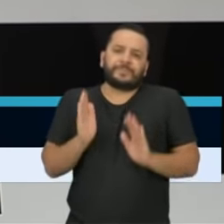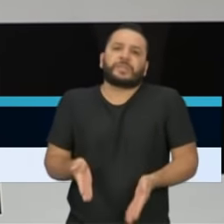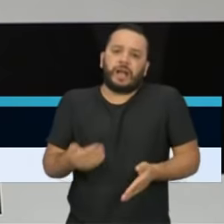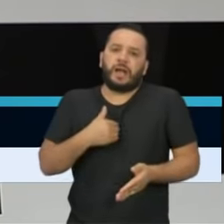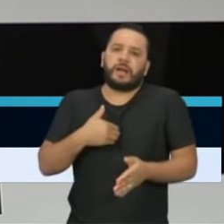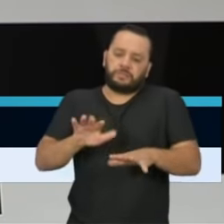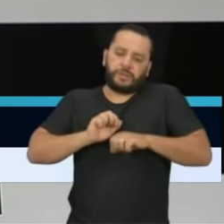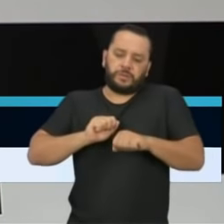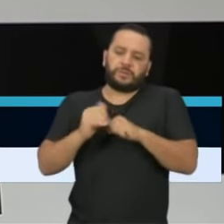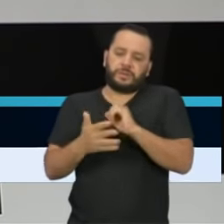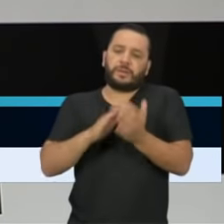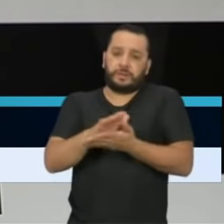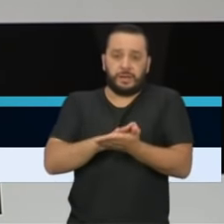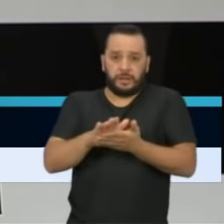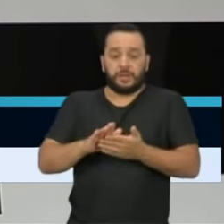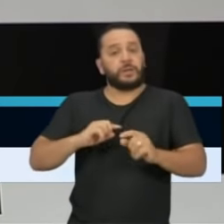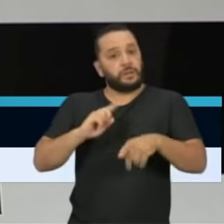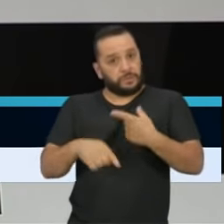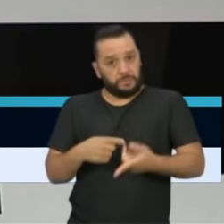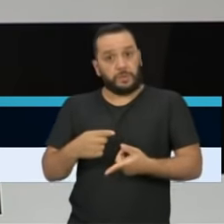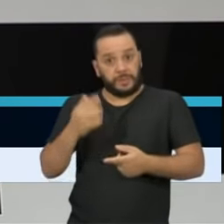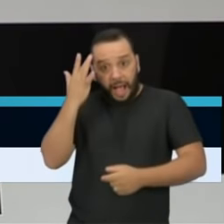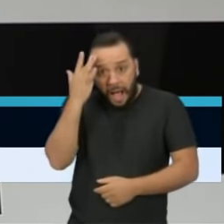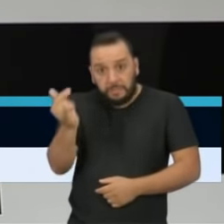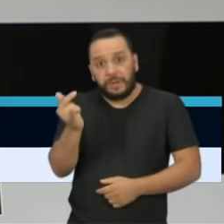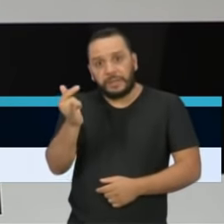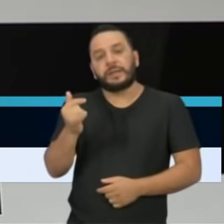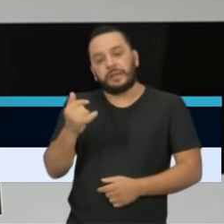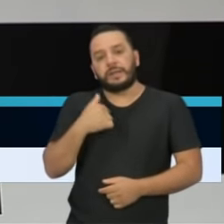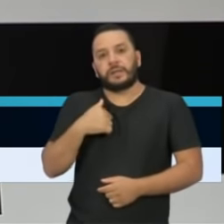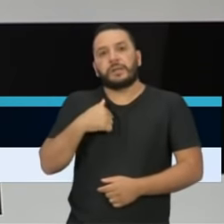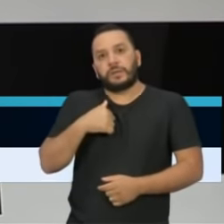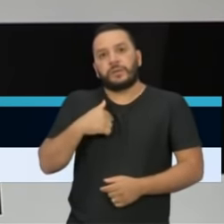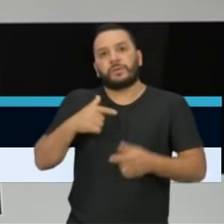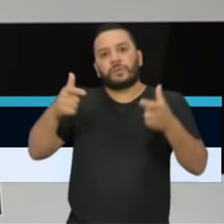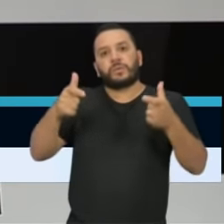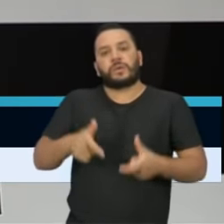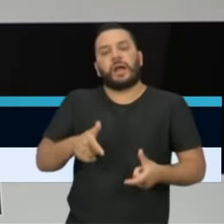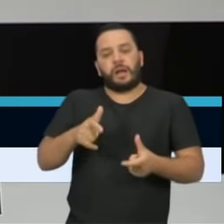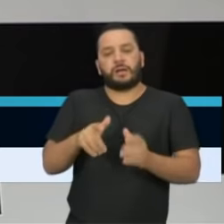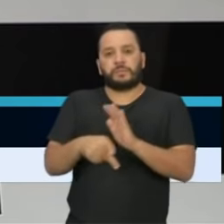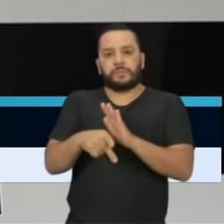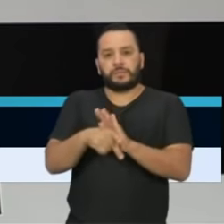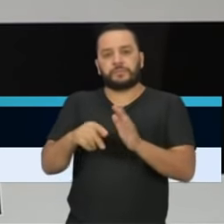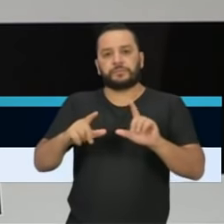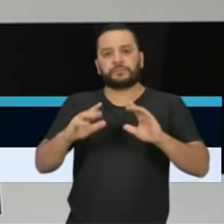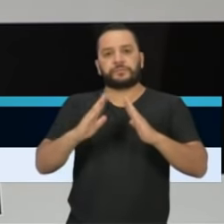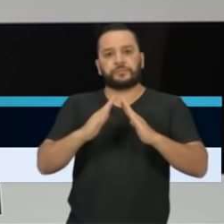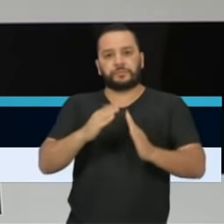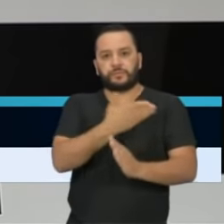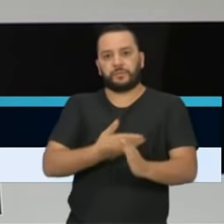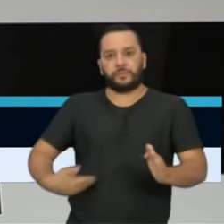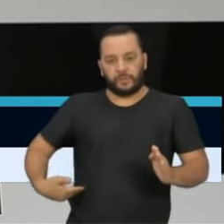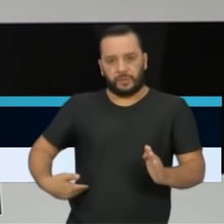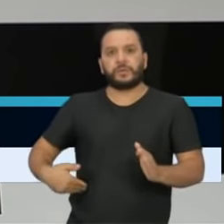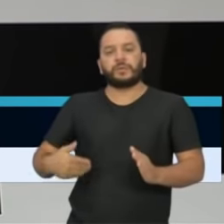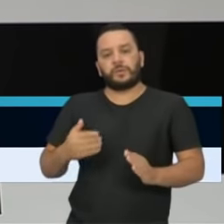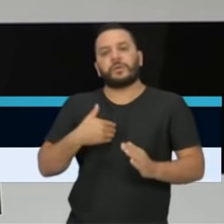nós voltaremos a fazer a coletiva de imprensa na área central do Palácio dos Bandeirantes, sempre com os